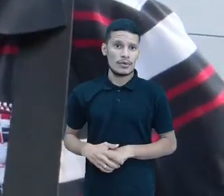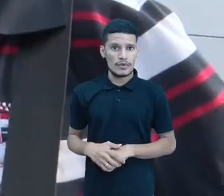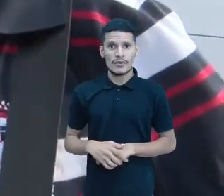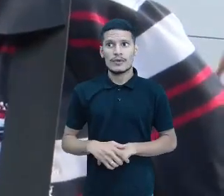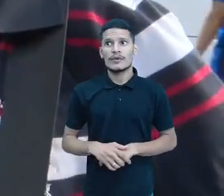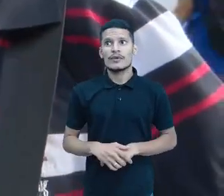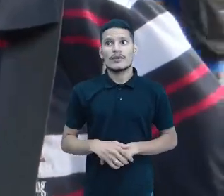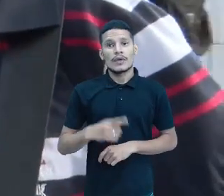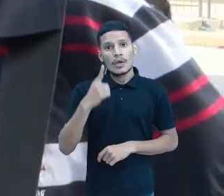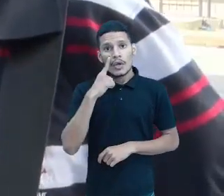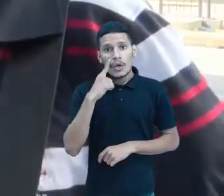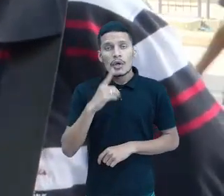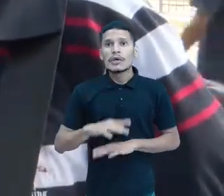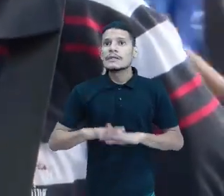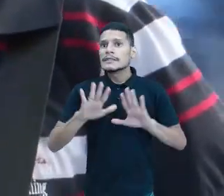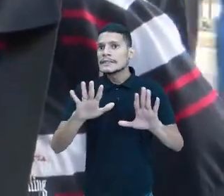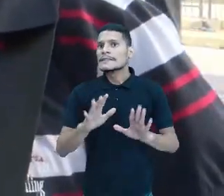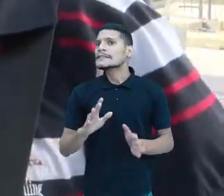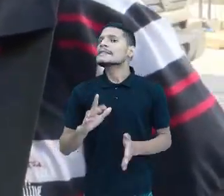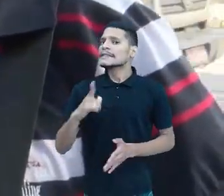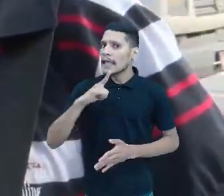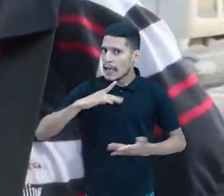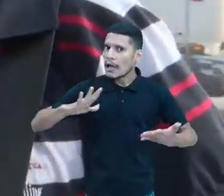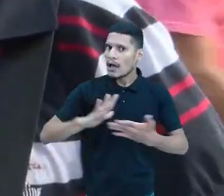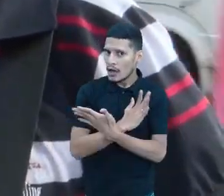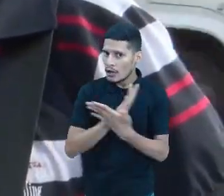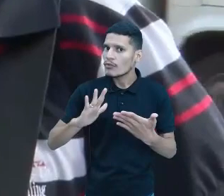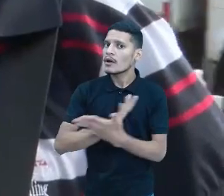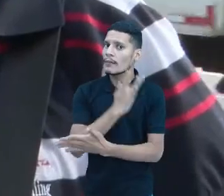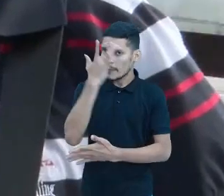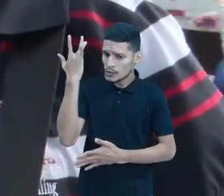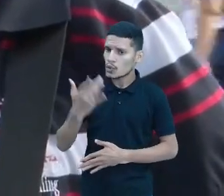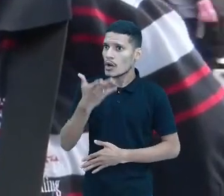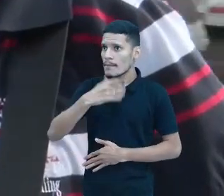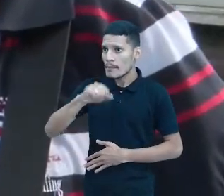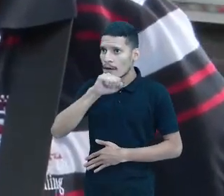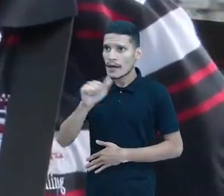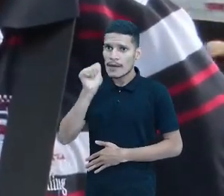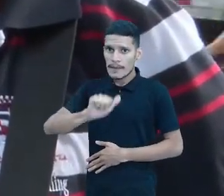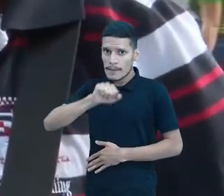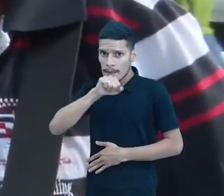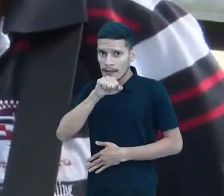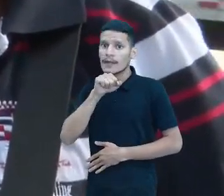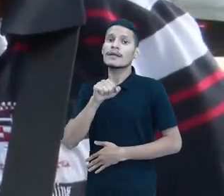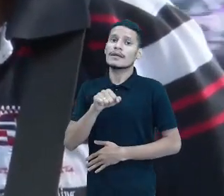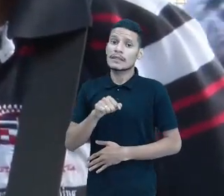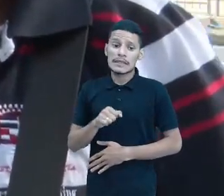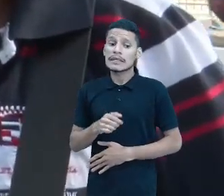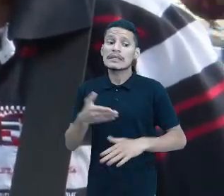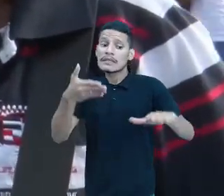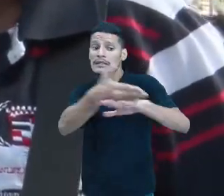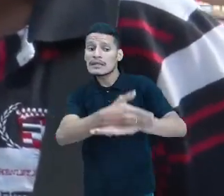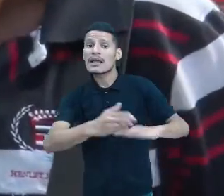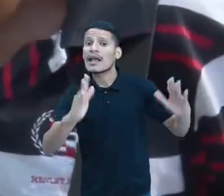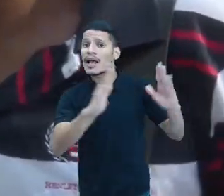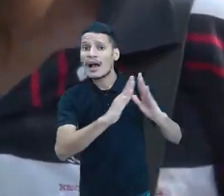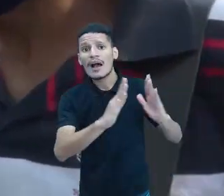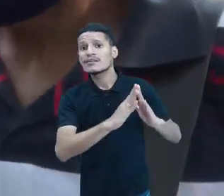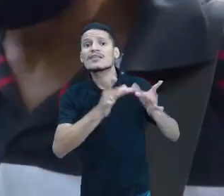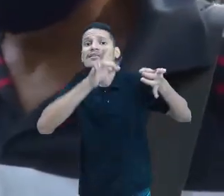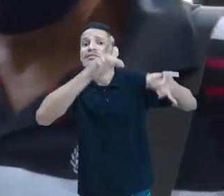Abastou bastante e tem gente pai de família que tá abandonando as casas porque não tem condição